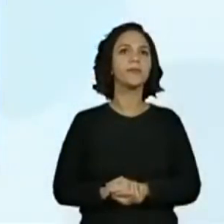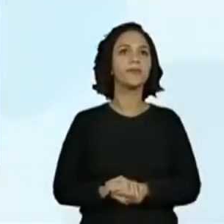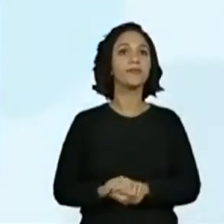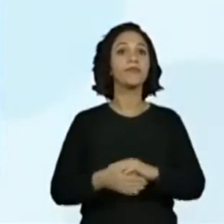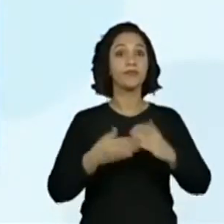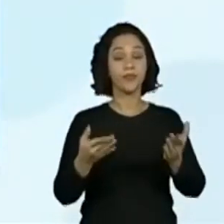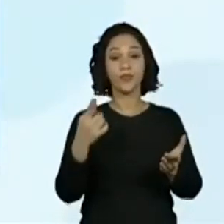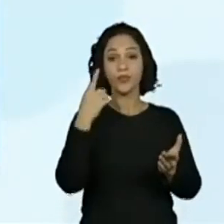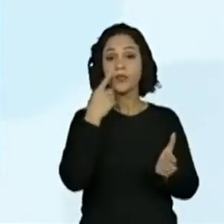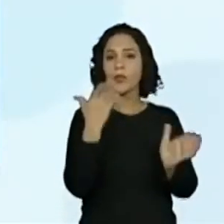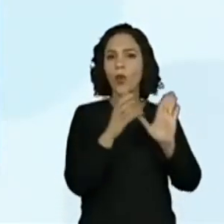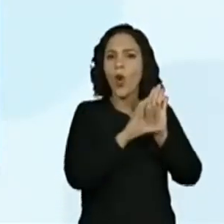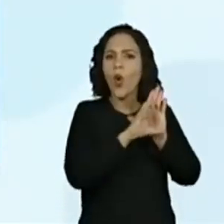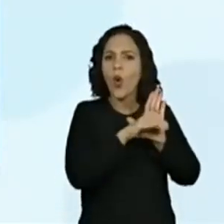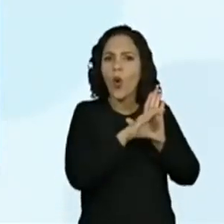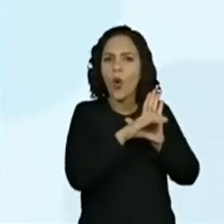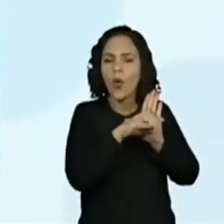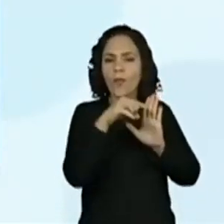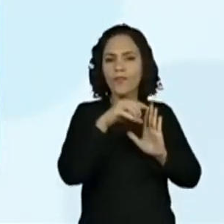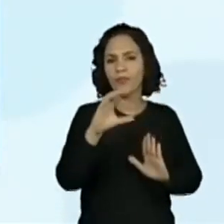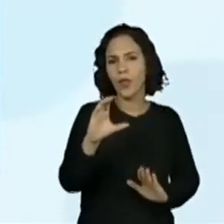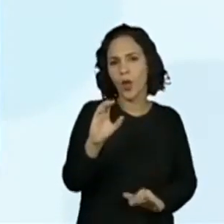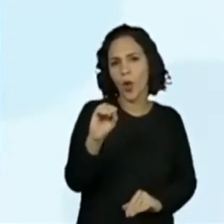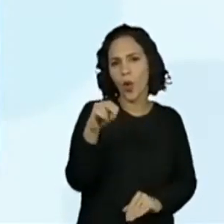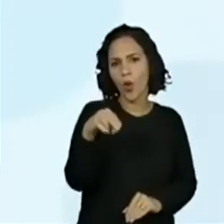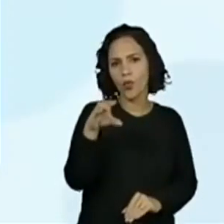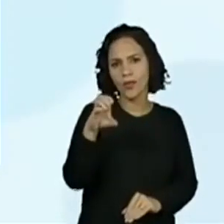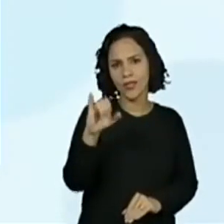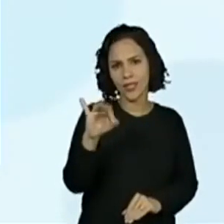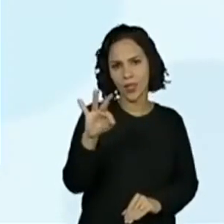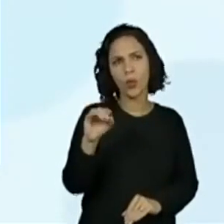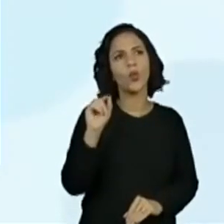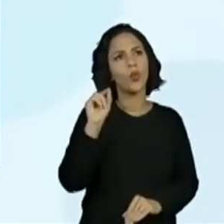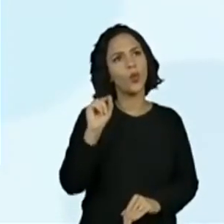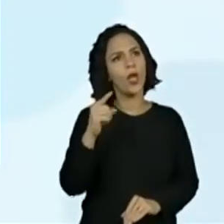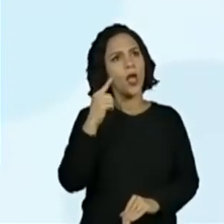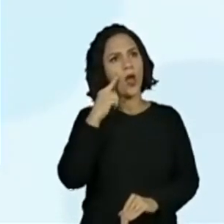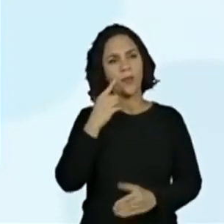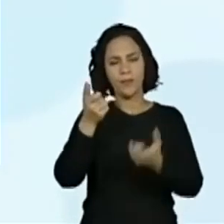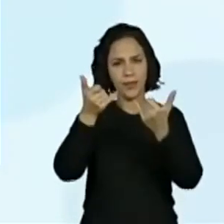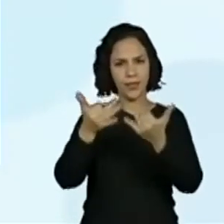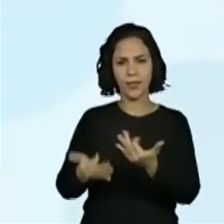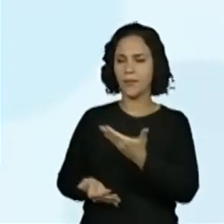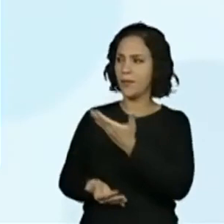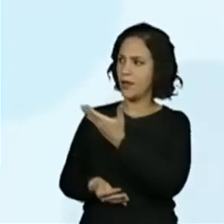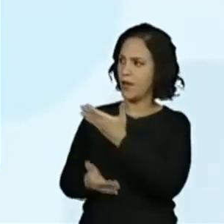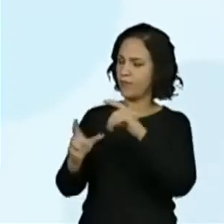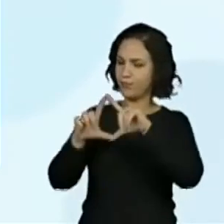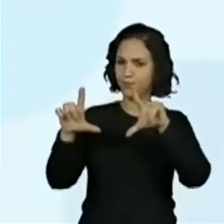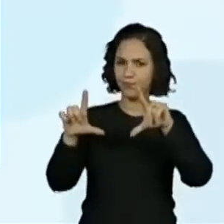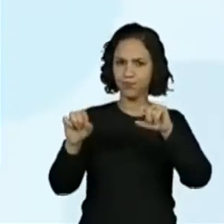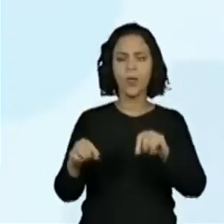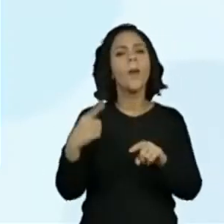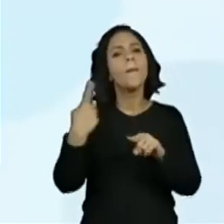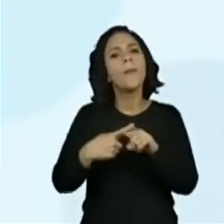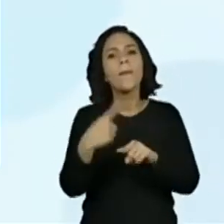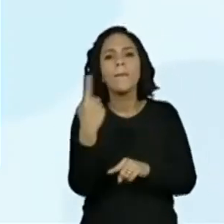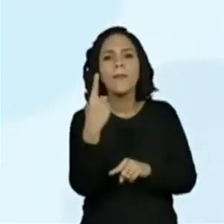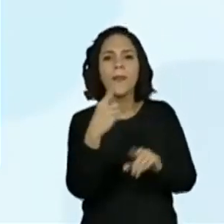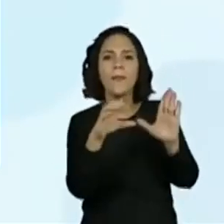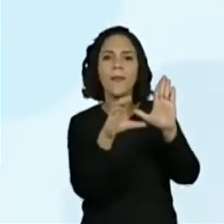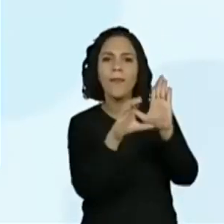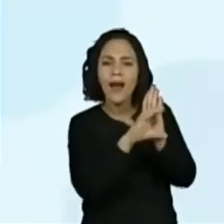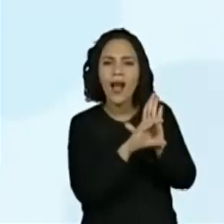à definição. A razão de se obter a maioria das informações necessárias no primeiro parágrafo